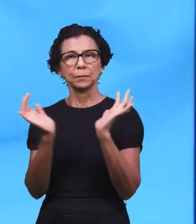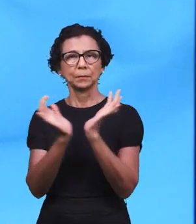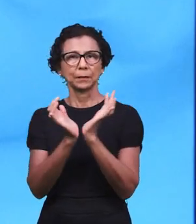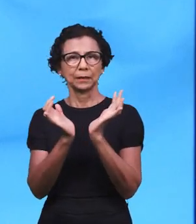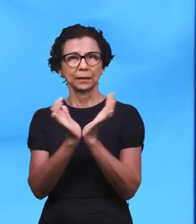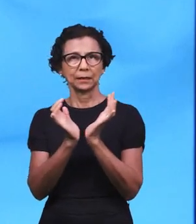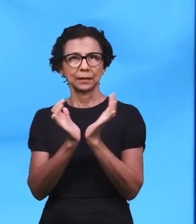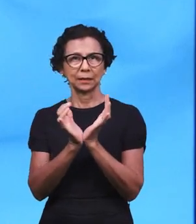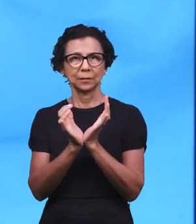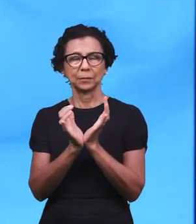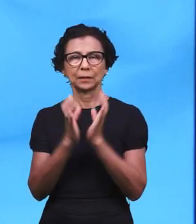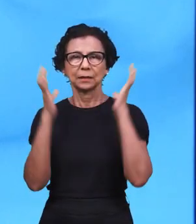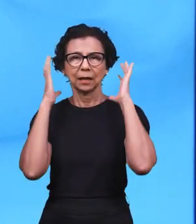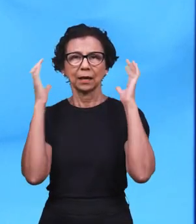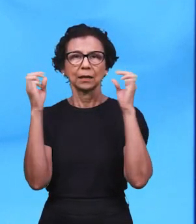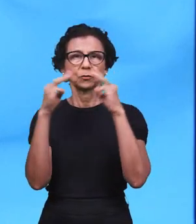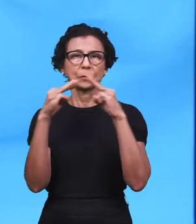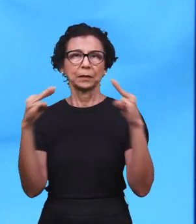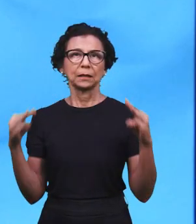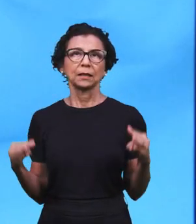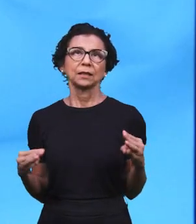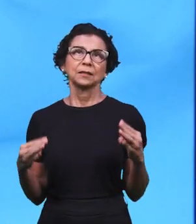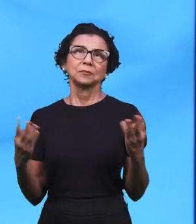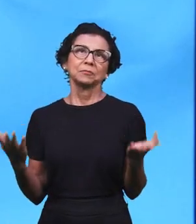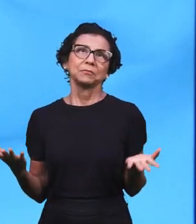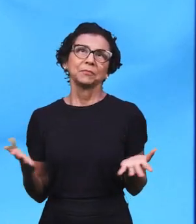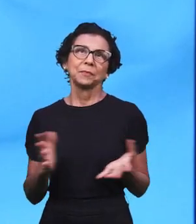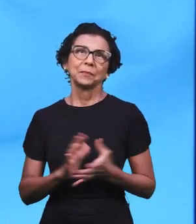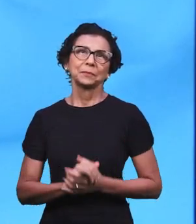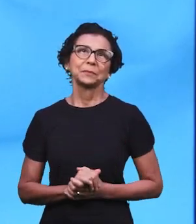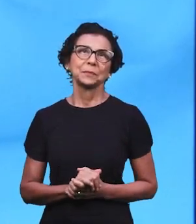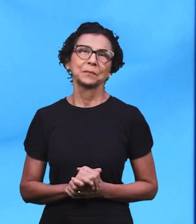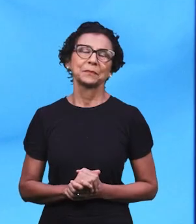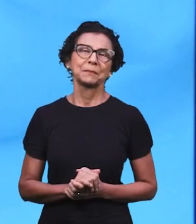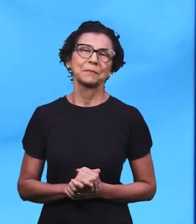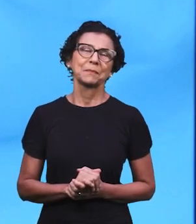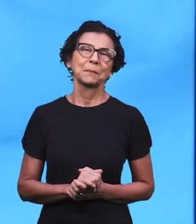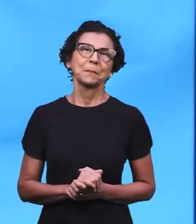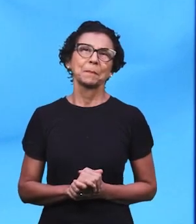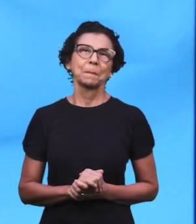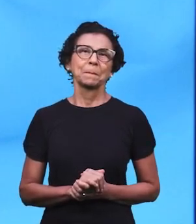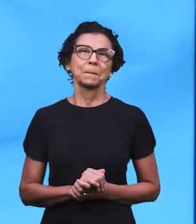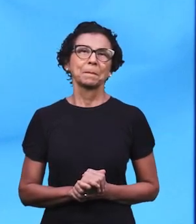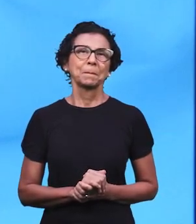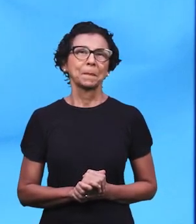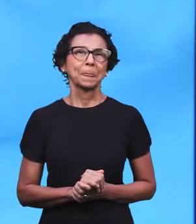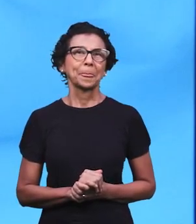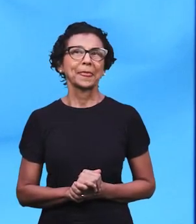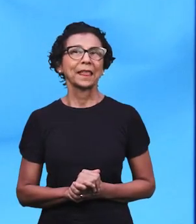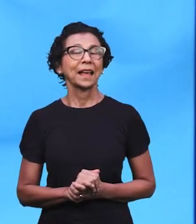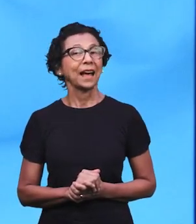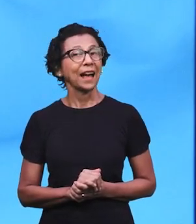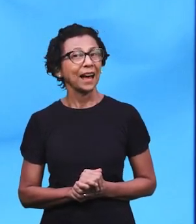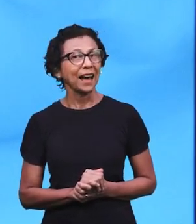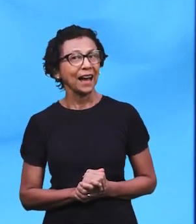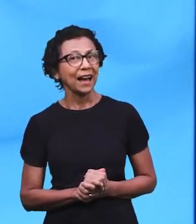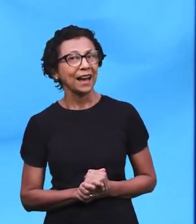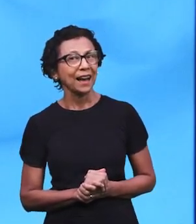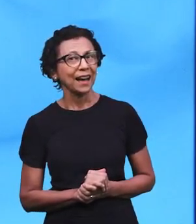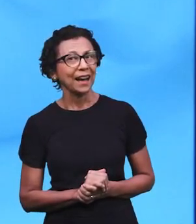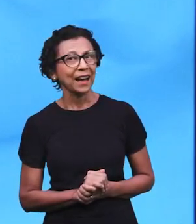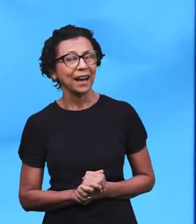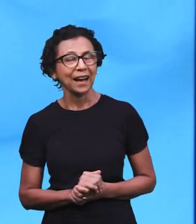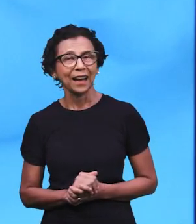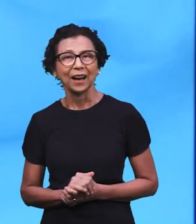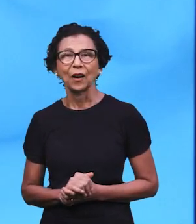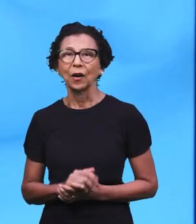que é o e-mail da nossa Rádio Manaim. Agora, eu vou convidar vocês para uma outra coisa especial. Nós estamos trabalhando na expansão do